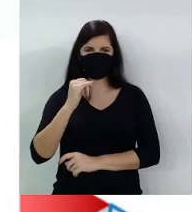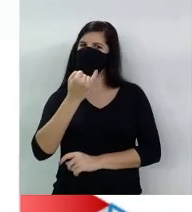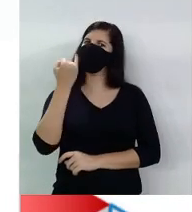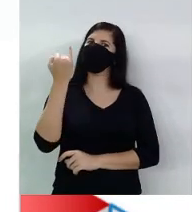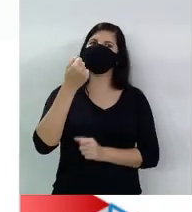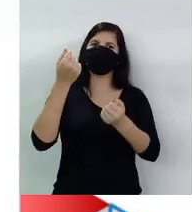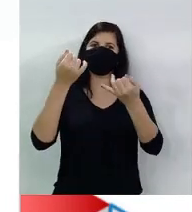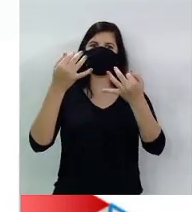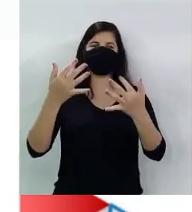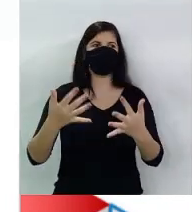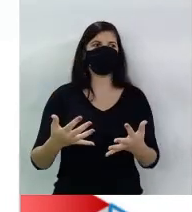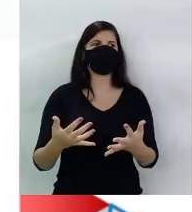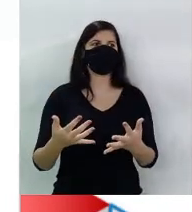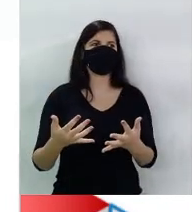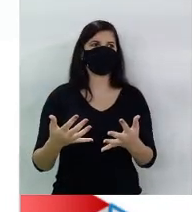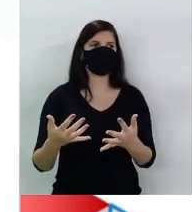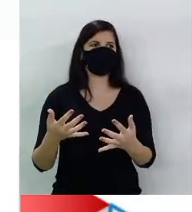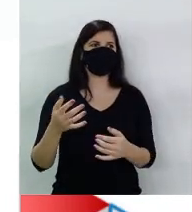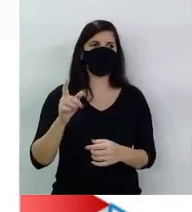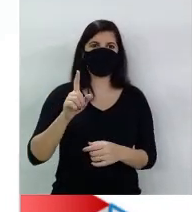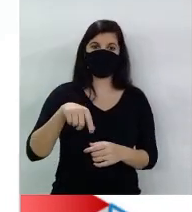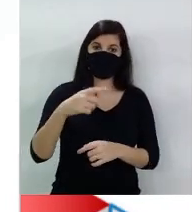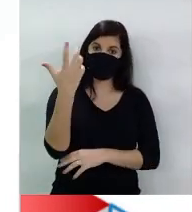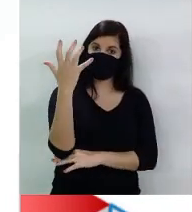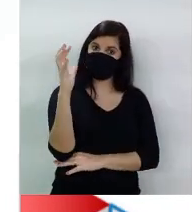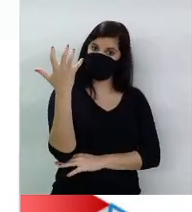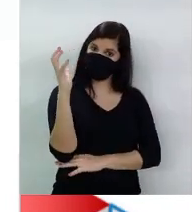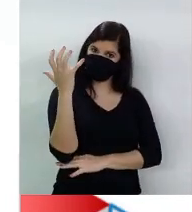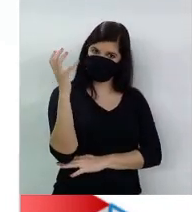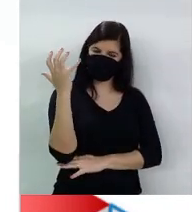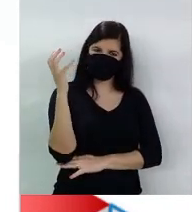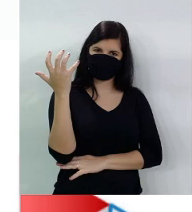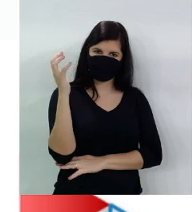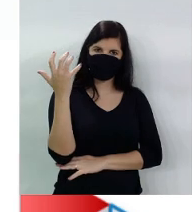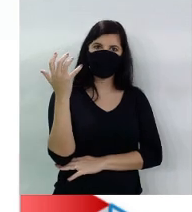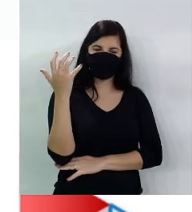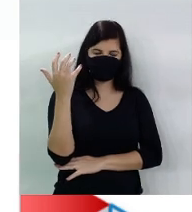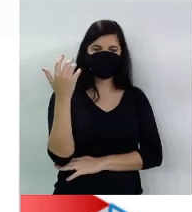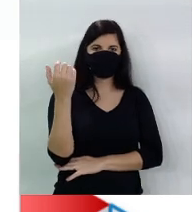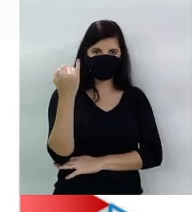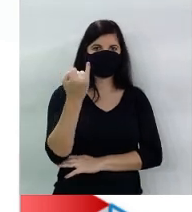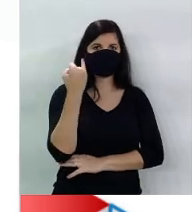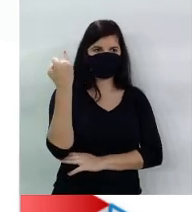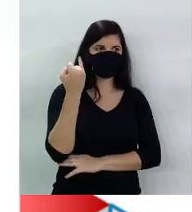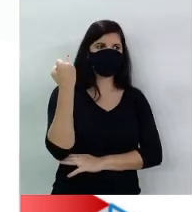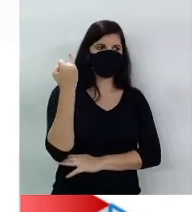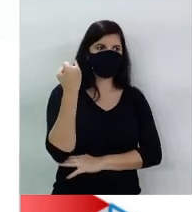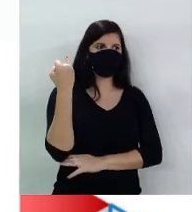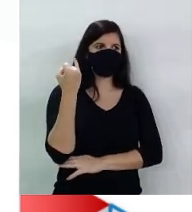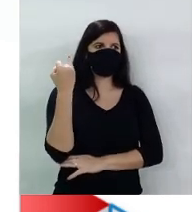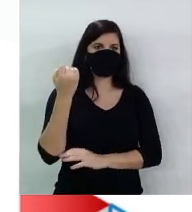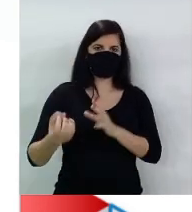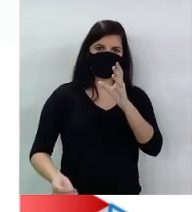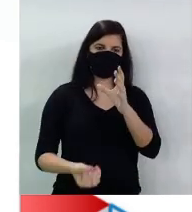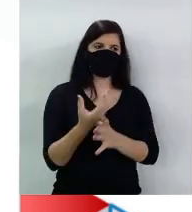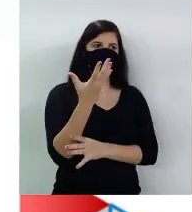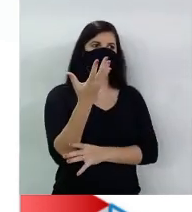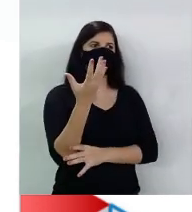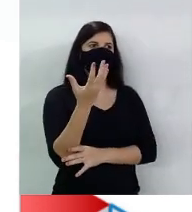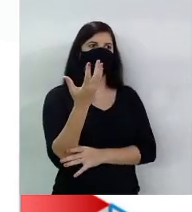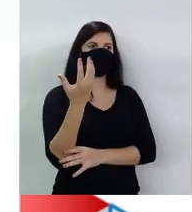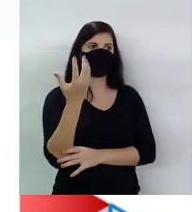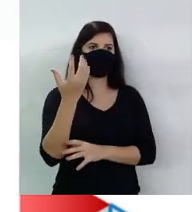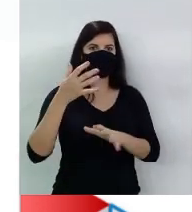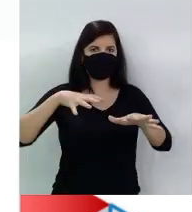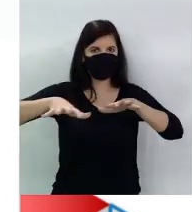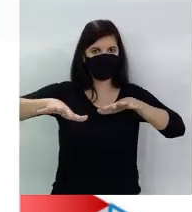importante. Olha aí, Jurema sagrada é uma árvore sagrada que originou um